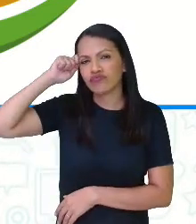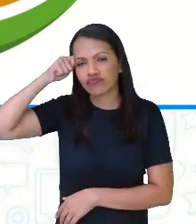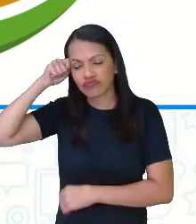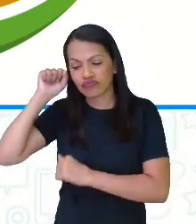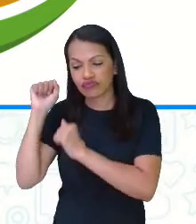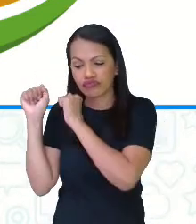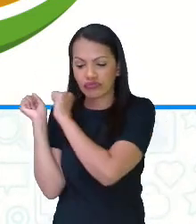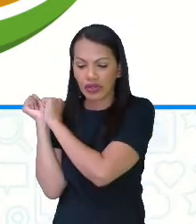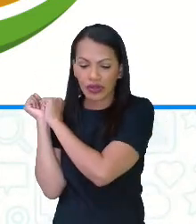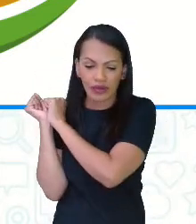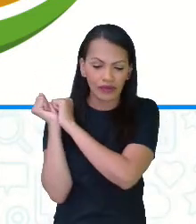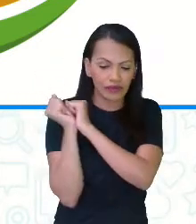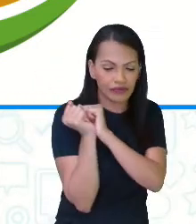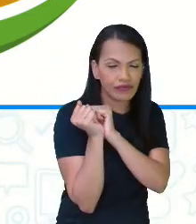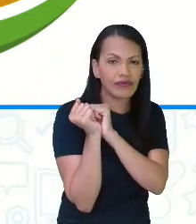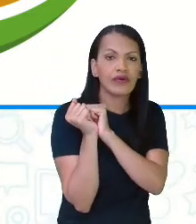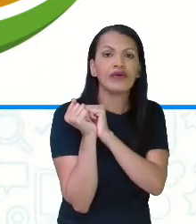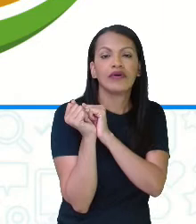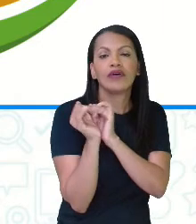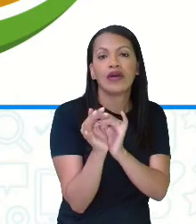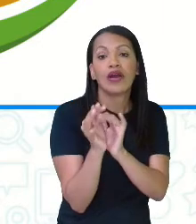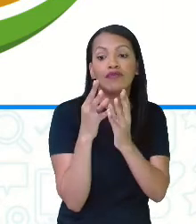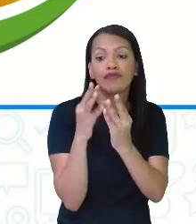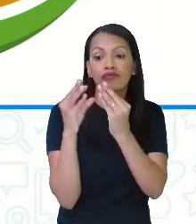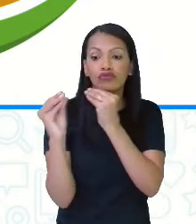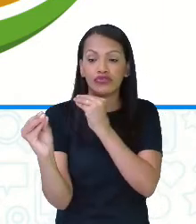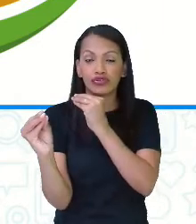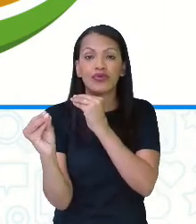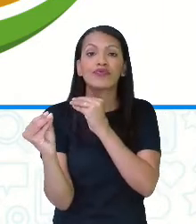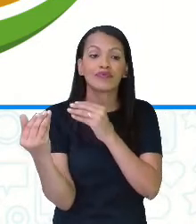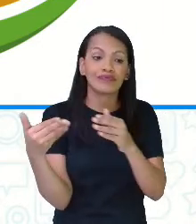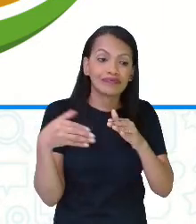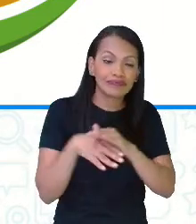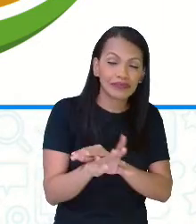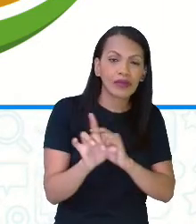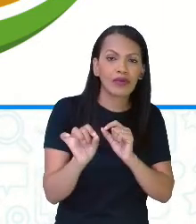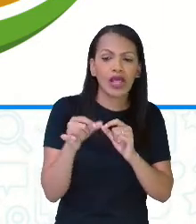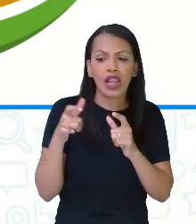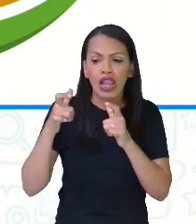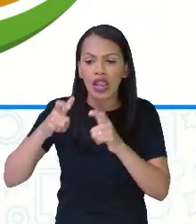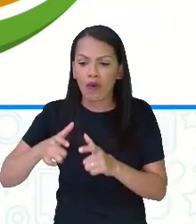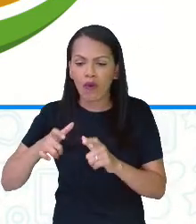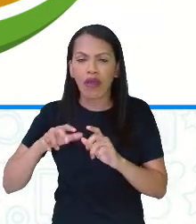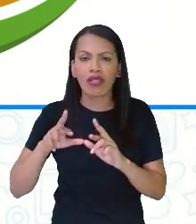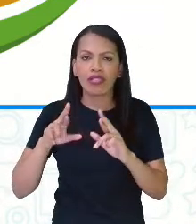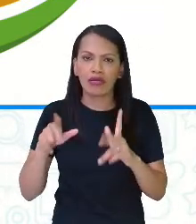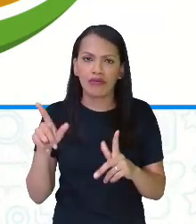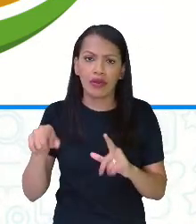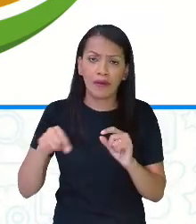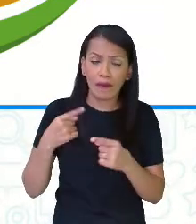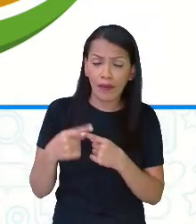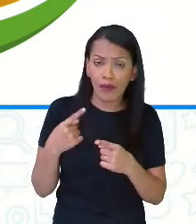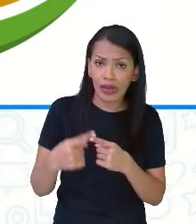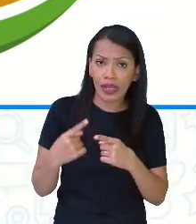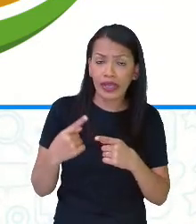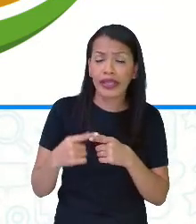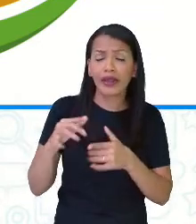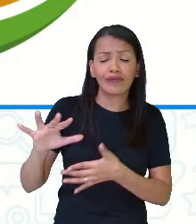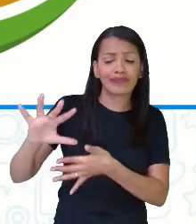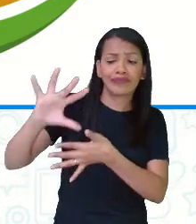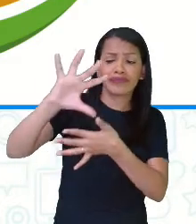essas pessoas que foram escravizadas, elas vinham de tribos diferentes, como a gente falou, porque o continente africano é um